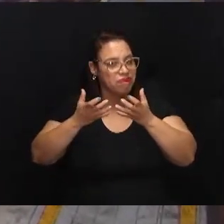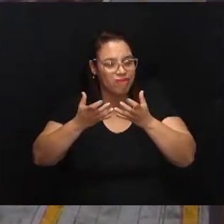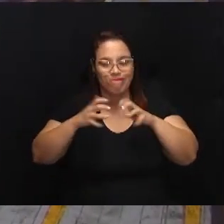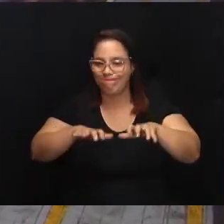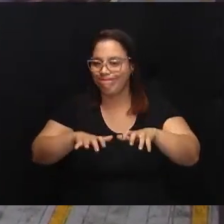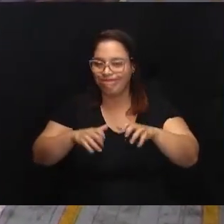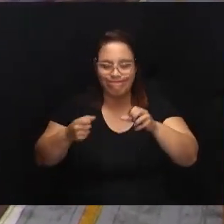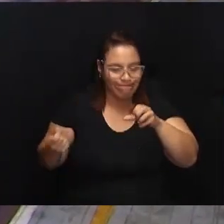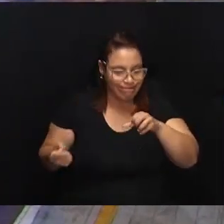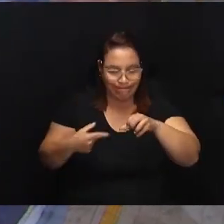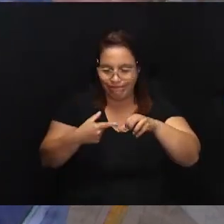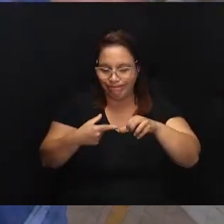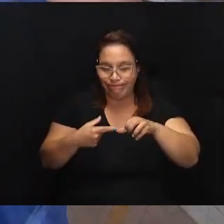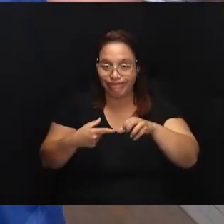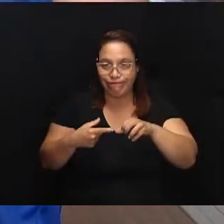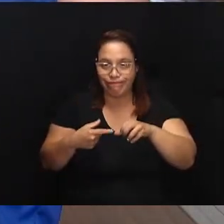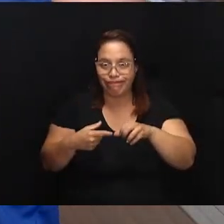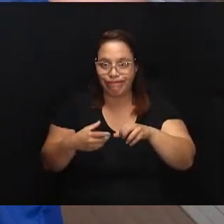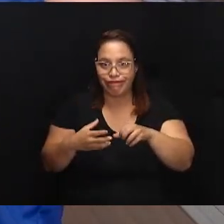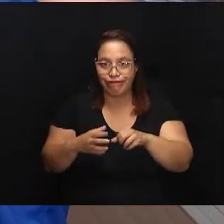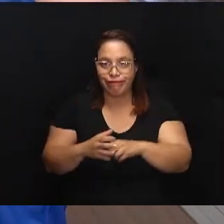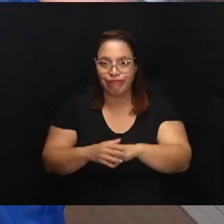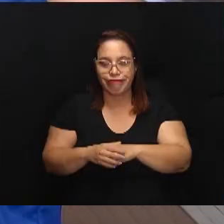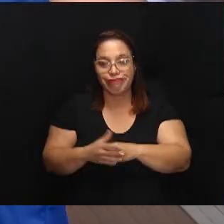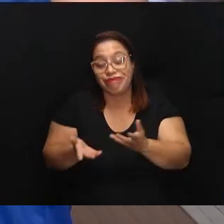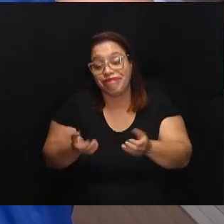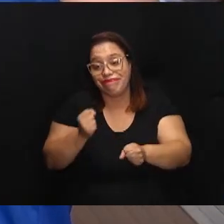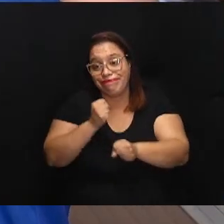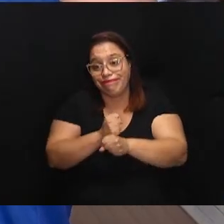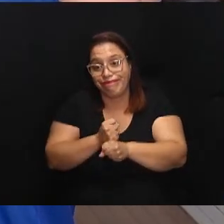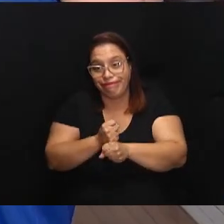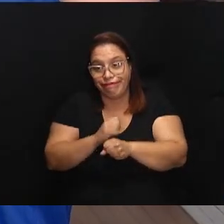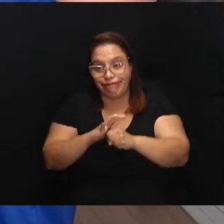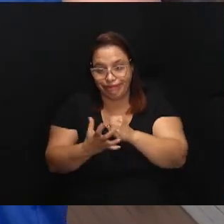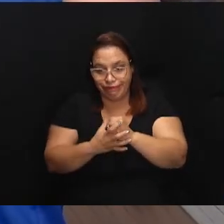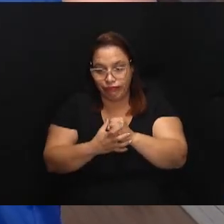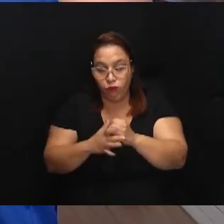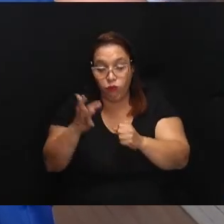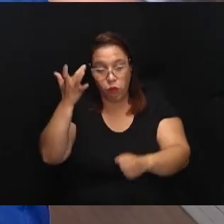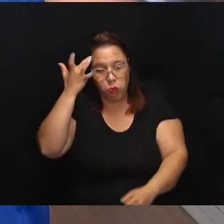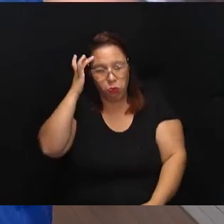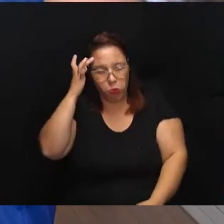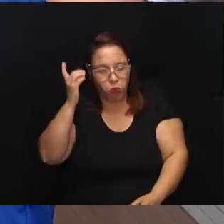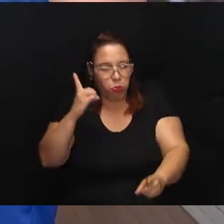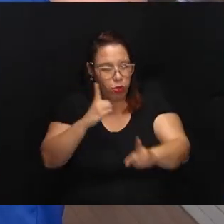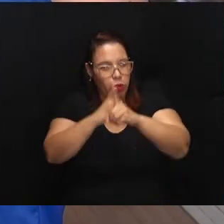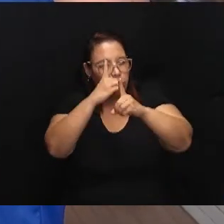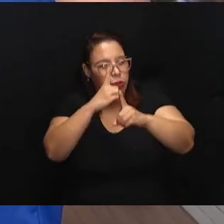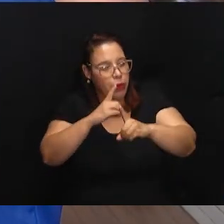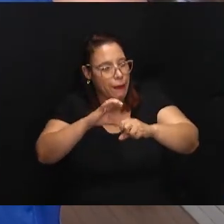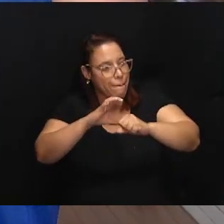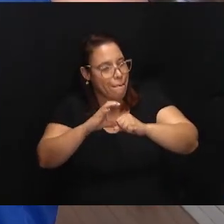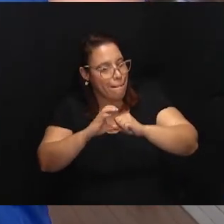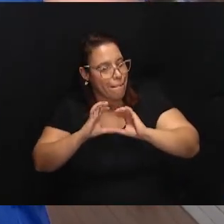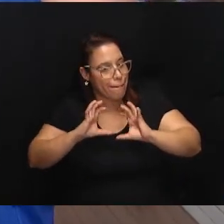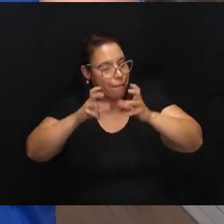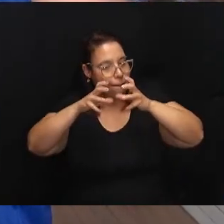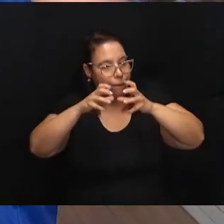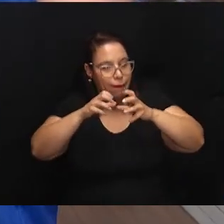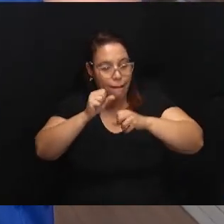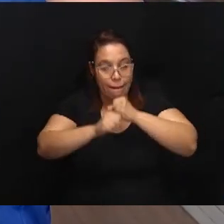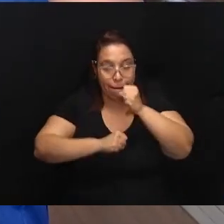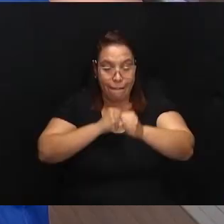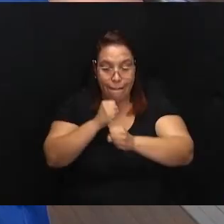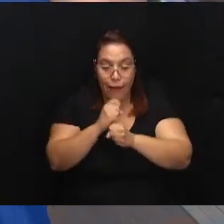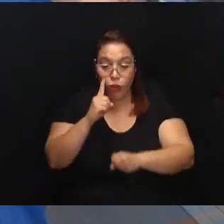praticar o futebol por causa da pandemia, que eu parei de praticar esporte. E aí eu me achei no vôlei depois, comecei a praticar na escola. Fiquei o ano inteiro só